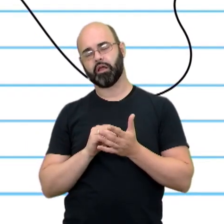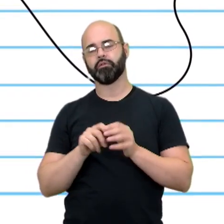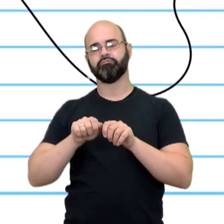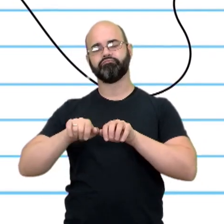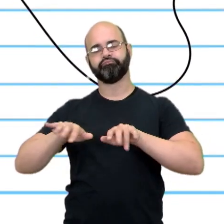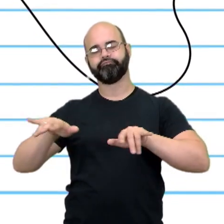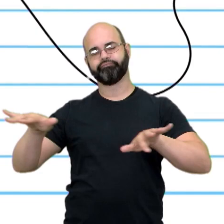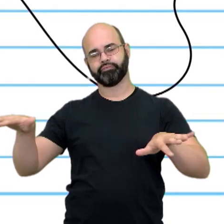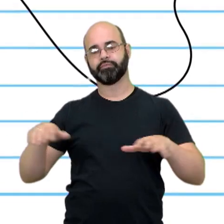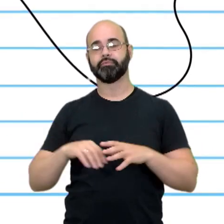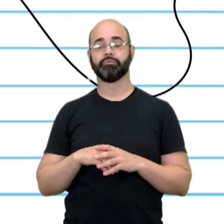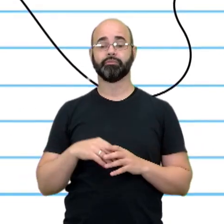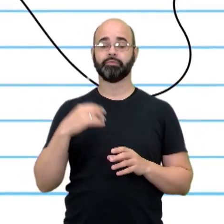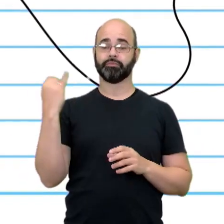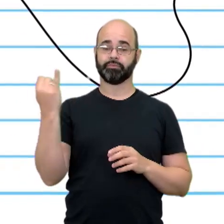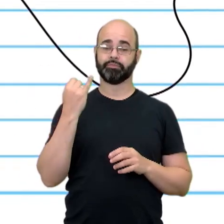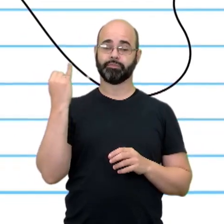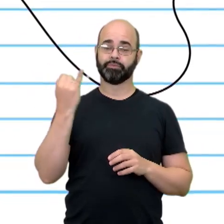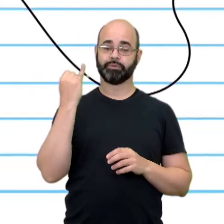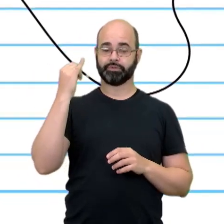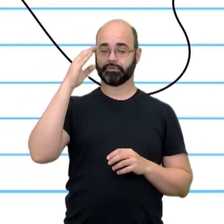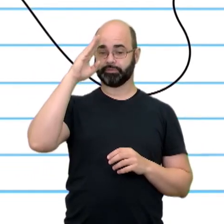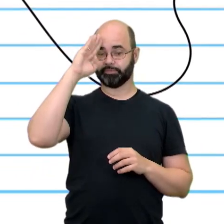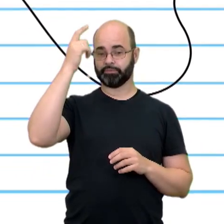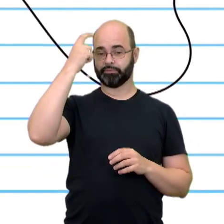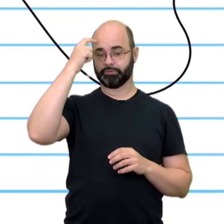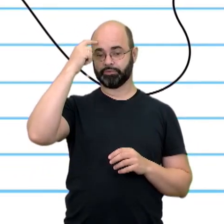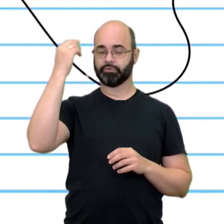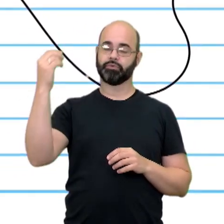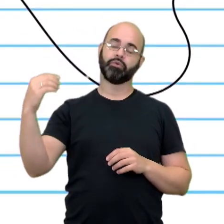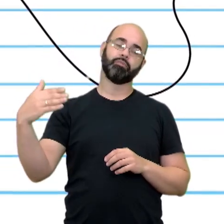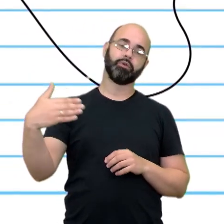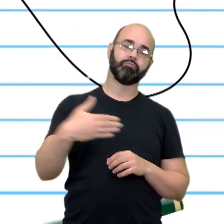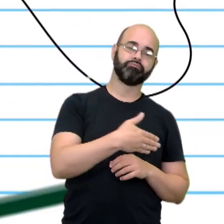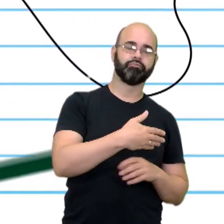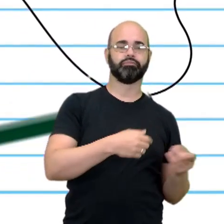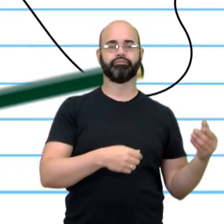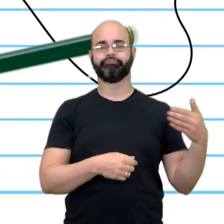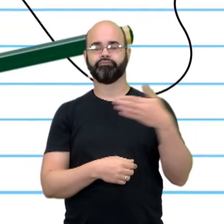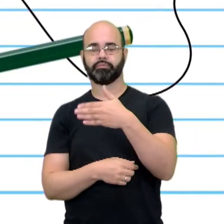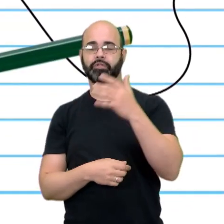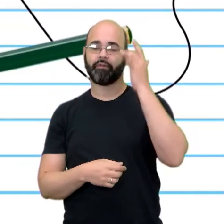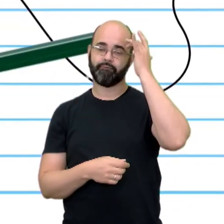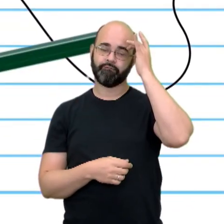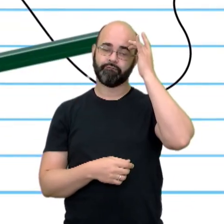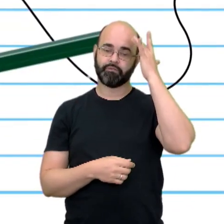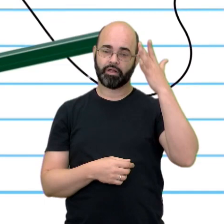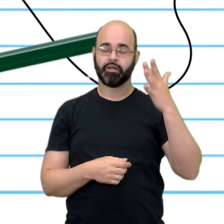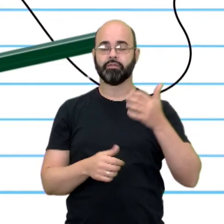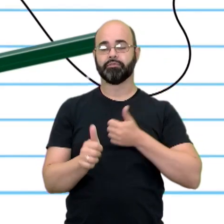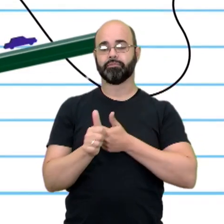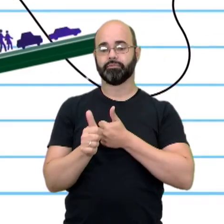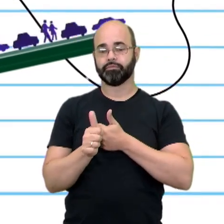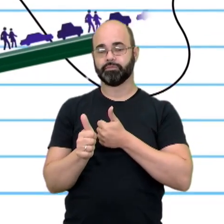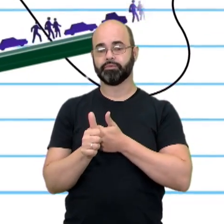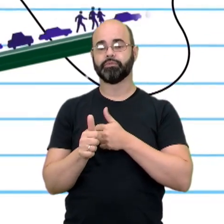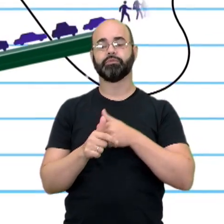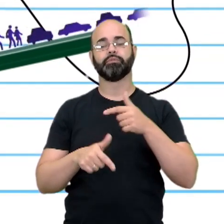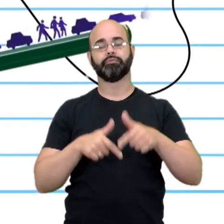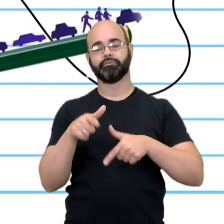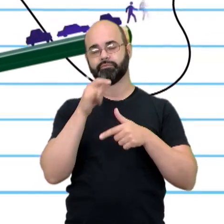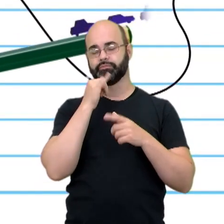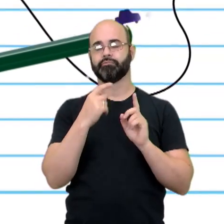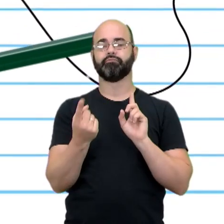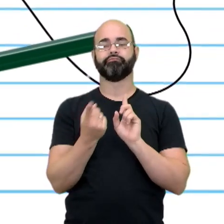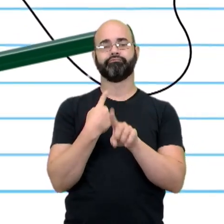existem importantes fatores a serem considerados, como a facilidade de acesso, que inclui tanto a proximidade quanto a qualidade das rodovias,